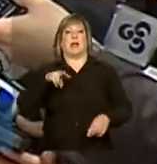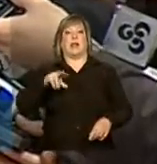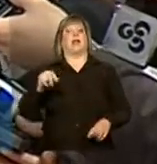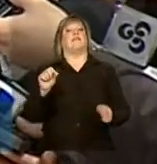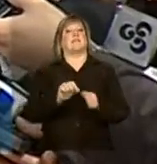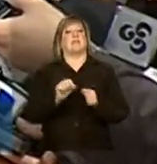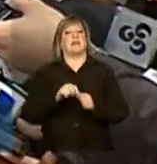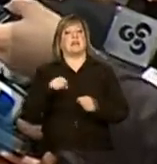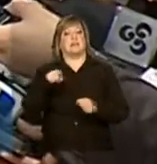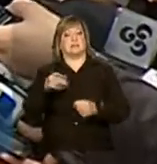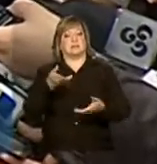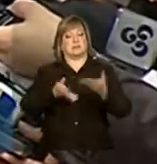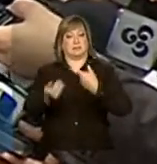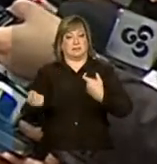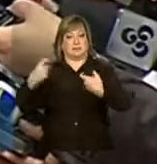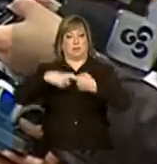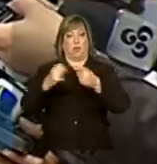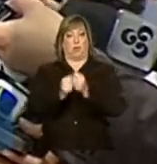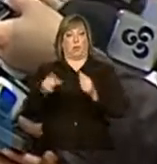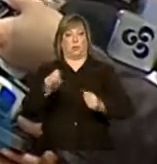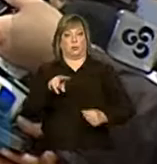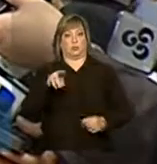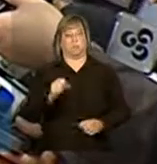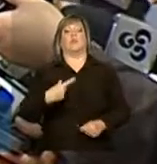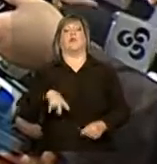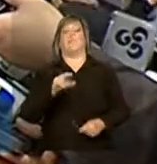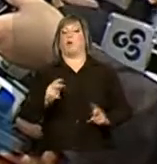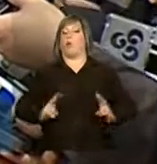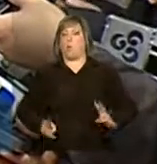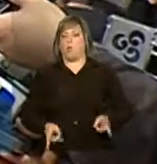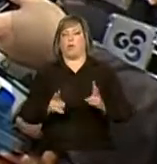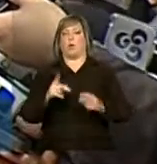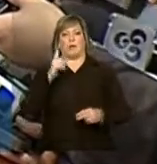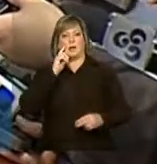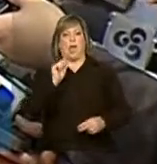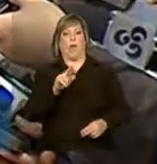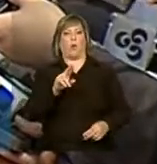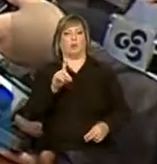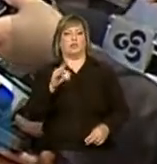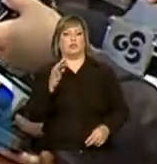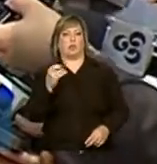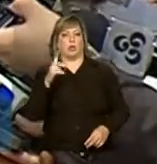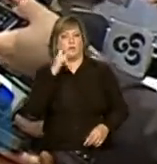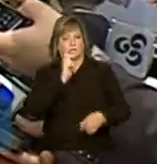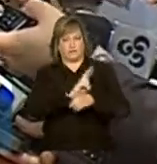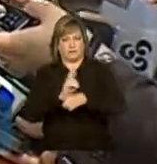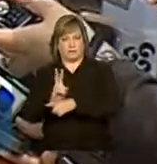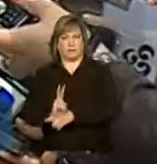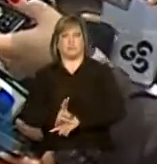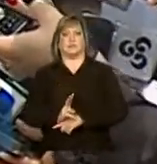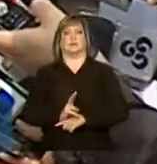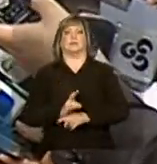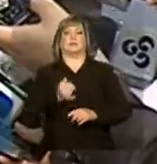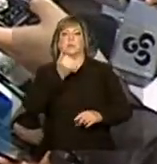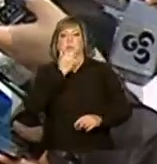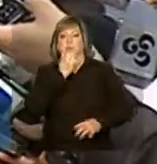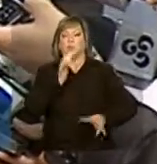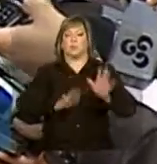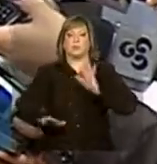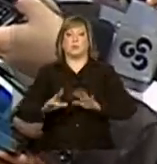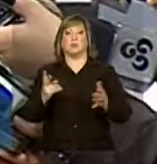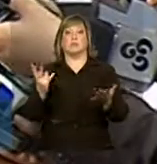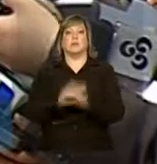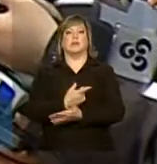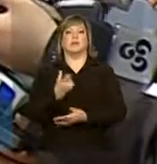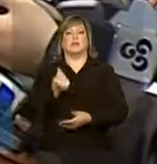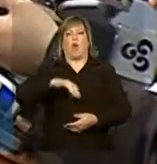prestam serviço ao SUS. Nós vamos continuar com essas auditorias preventivas, buscando se antecipar a qualquer tipo de desvio